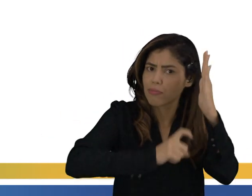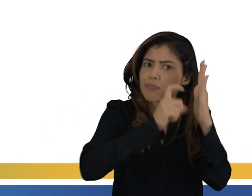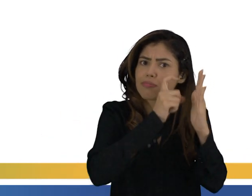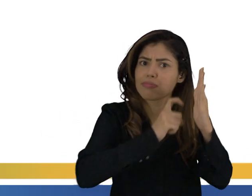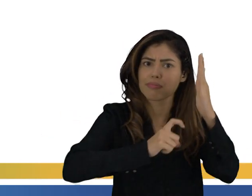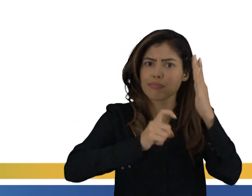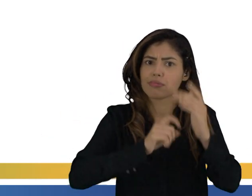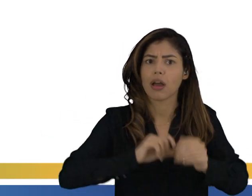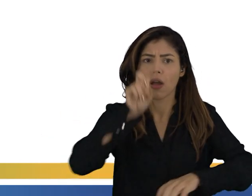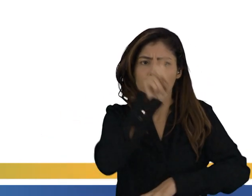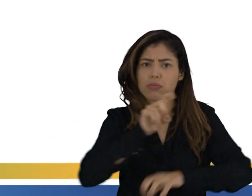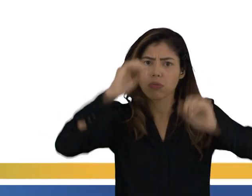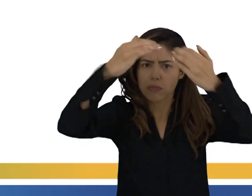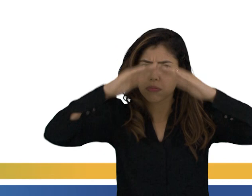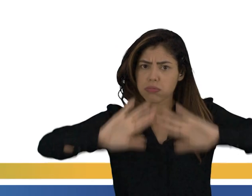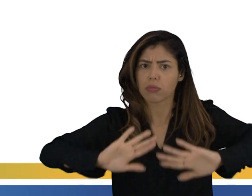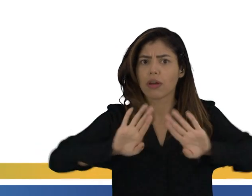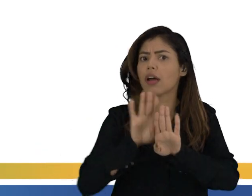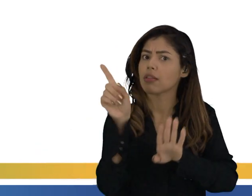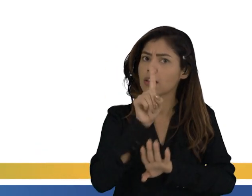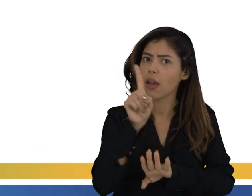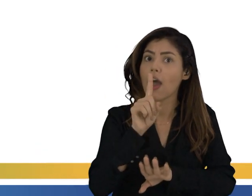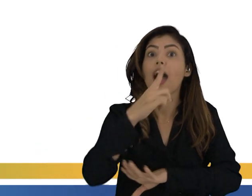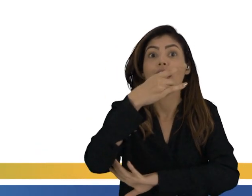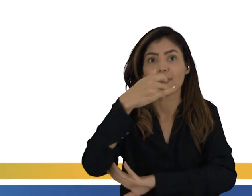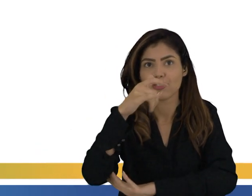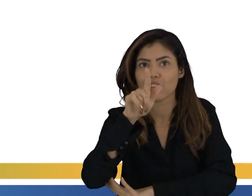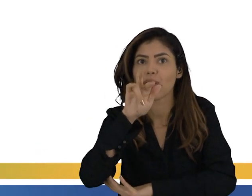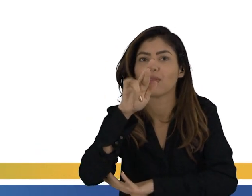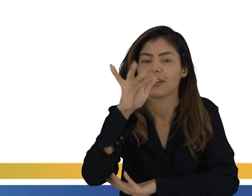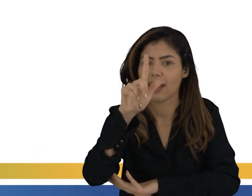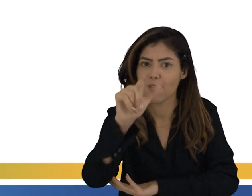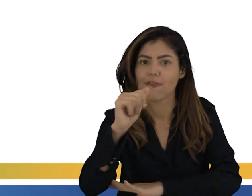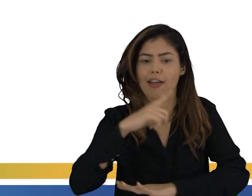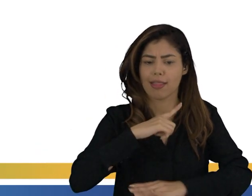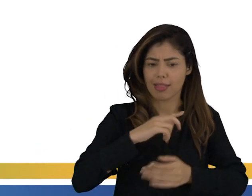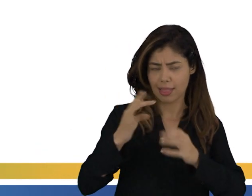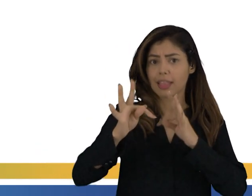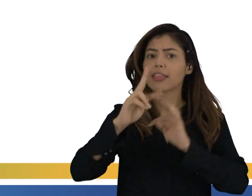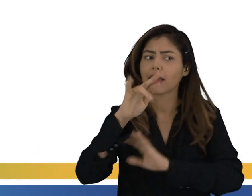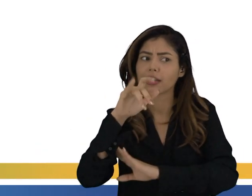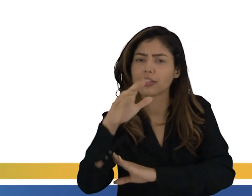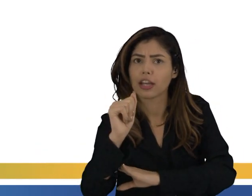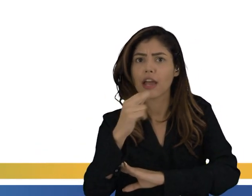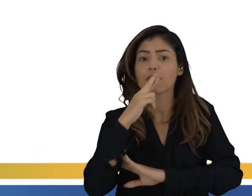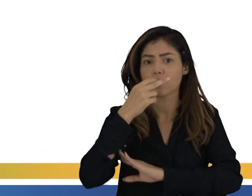uma xilogravura, que é aquela técnica na prancha de madeira. A